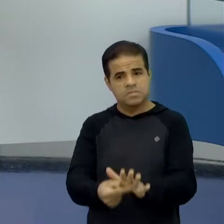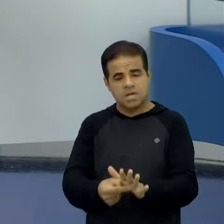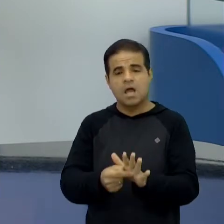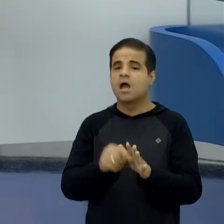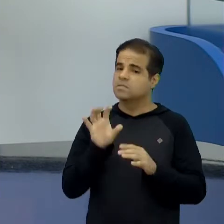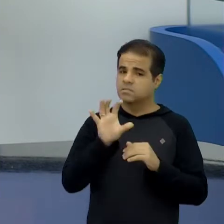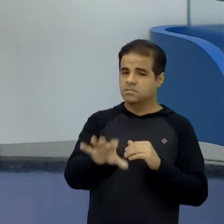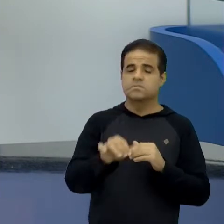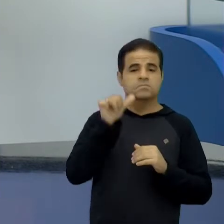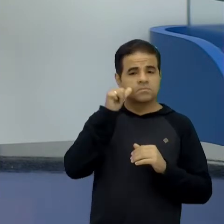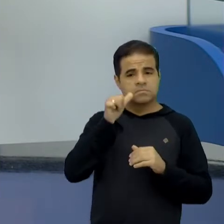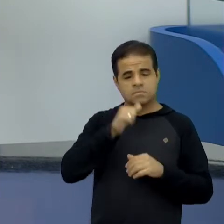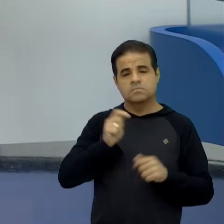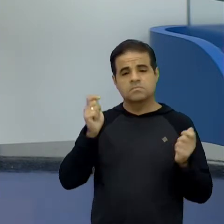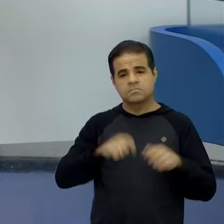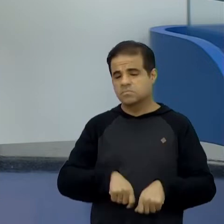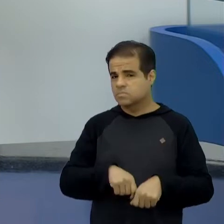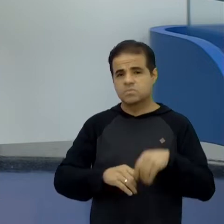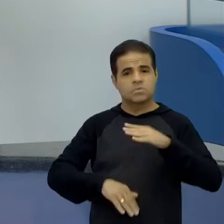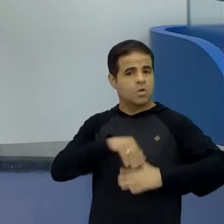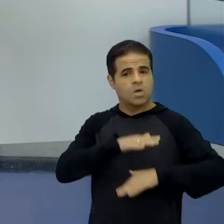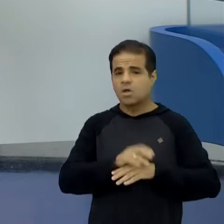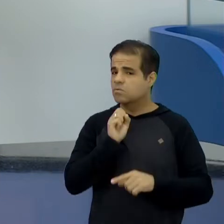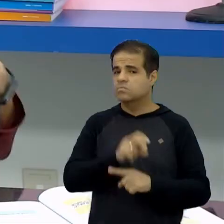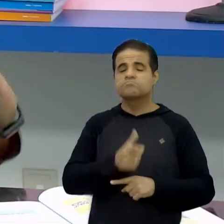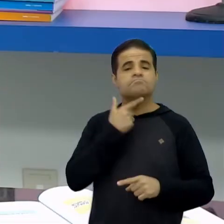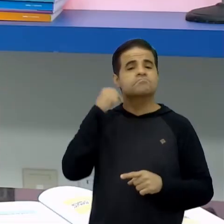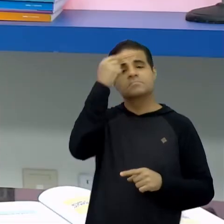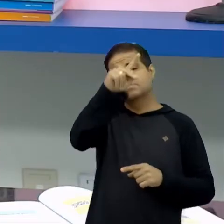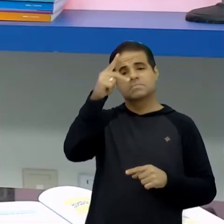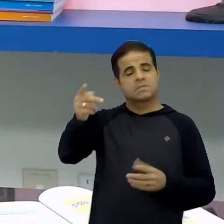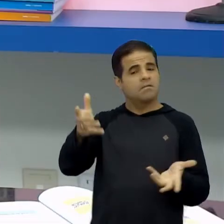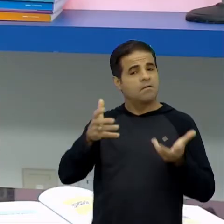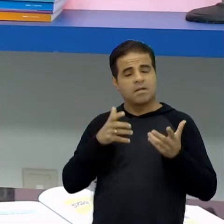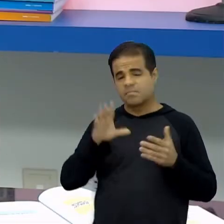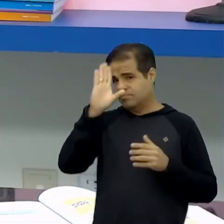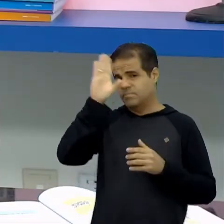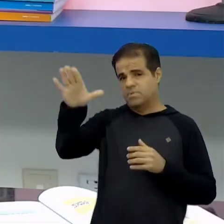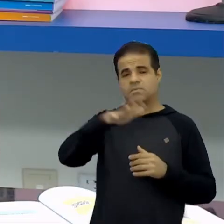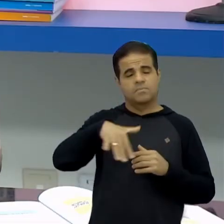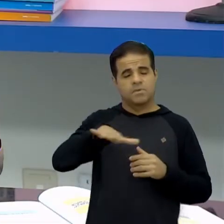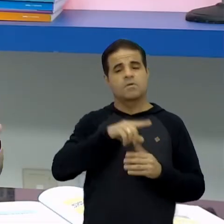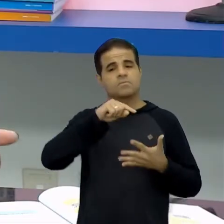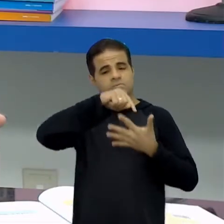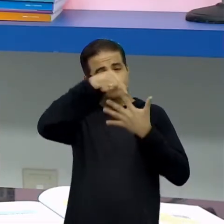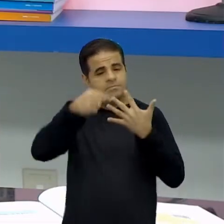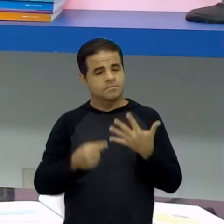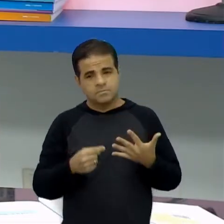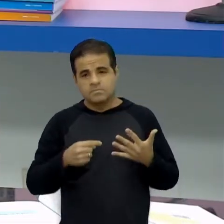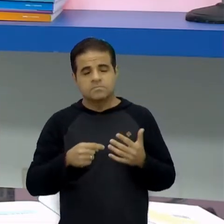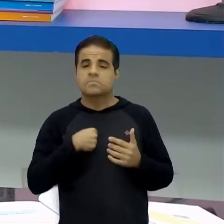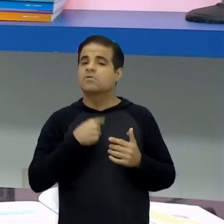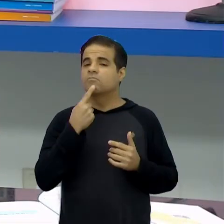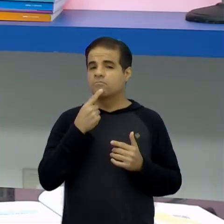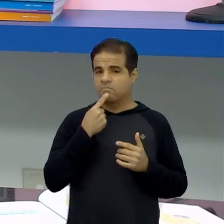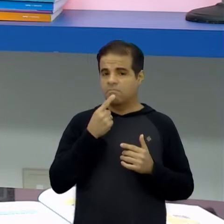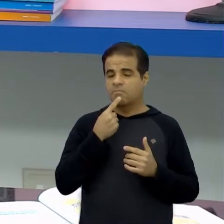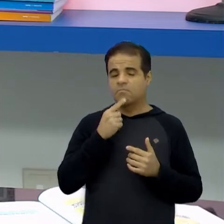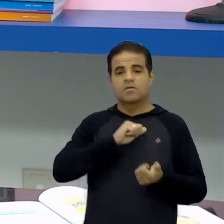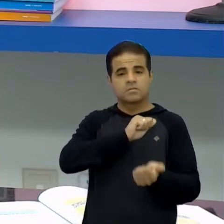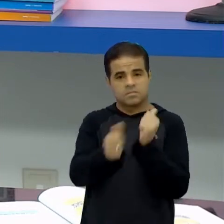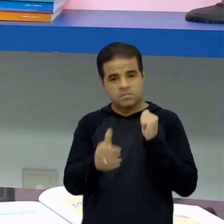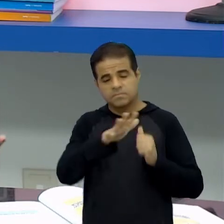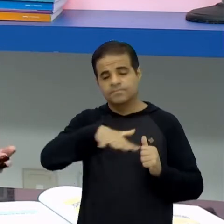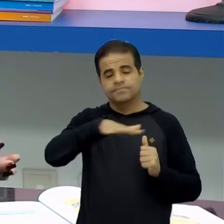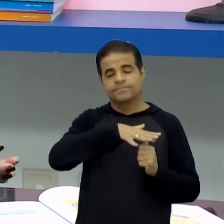com isso a mulher pode ser o que ela quiser. Então, pode imaginar ser. aquilo É que que ela quiser. aqui, principalmente nesse meu componente, gente, eu falo do ambiente esportivo,